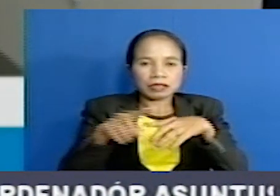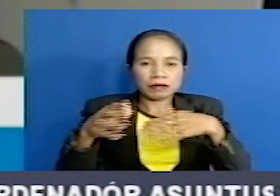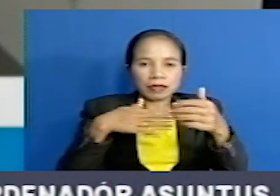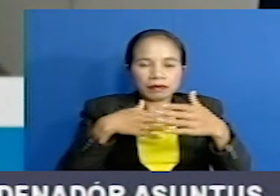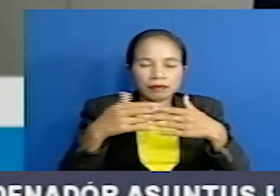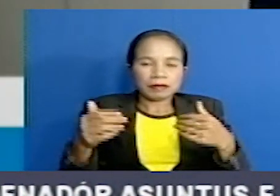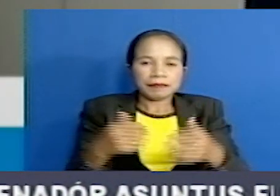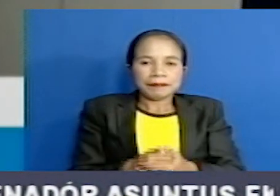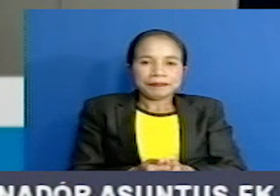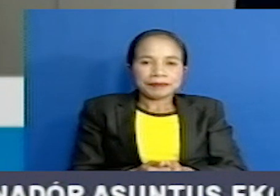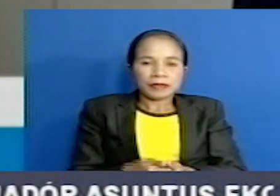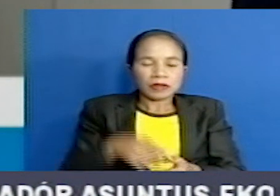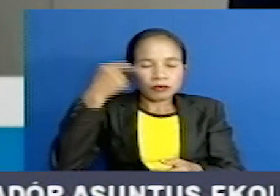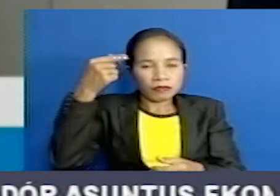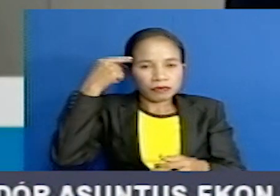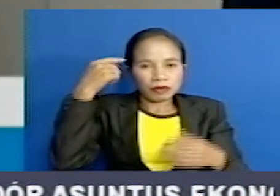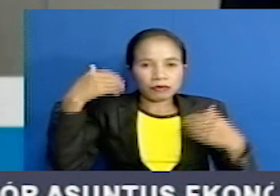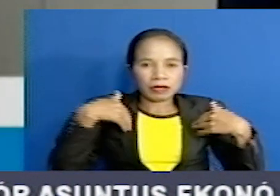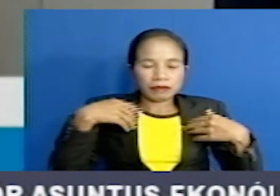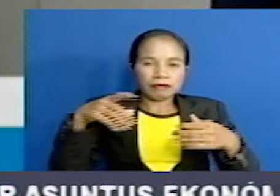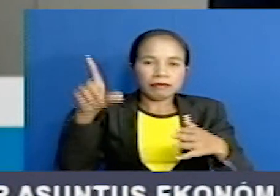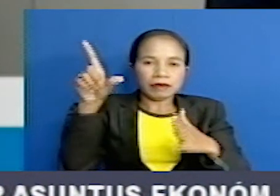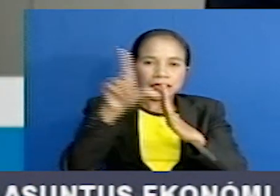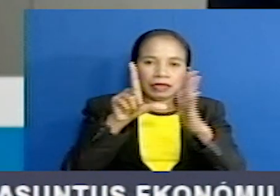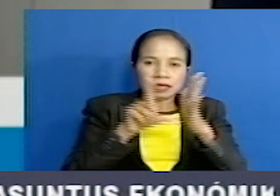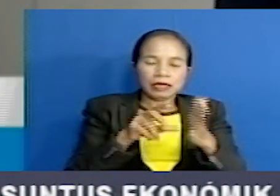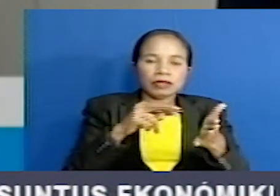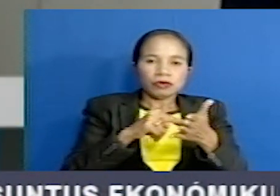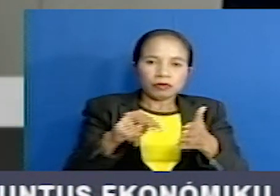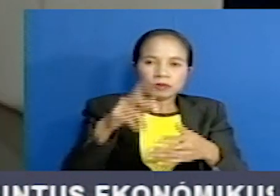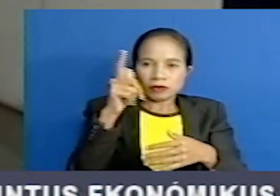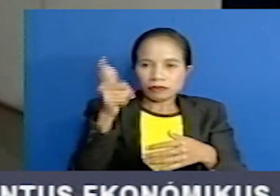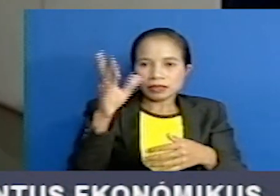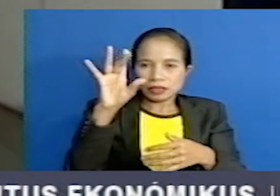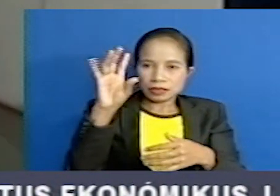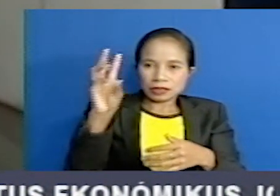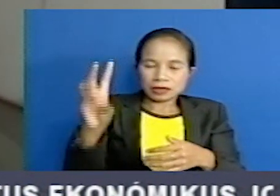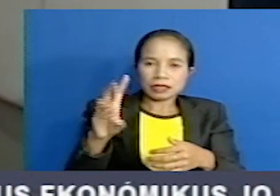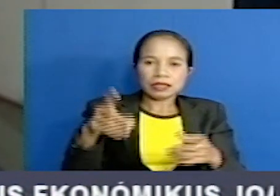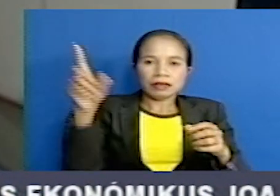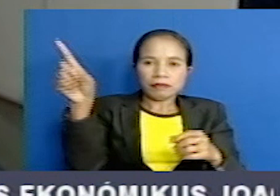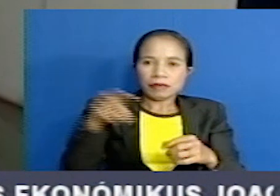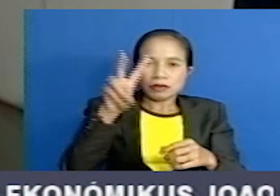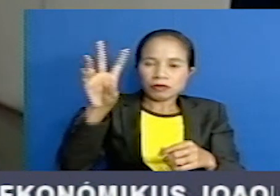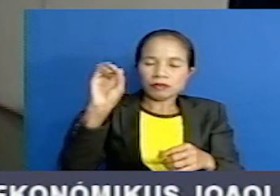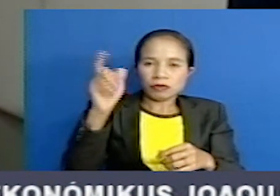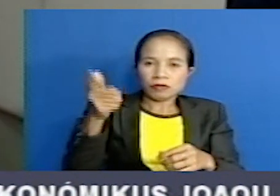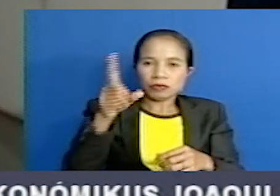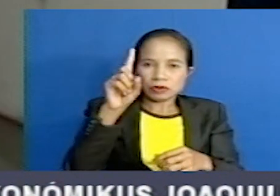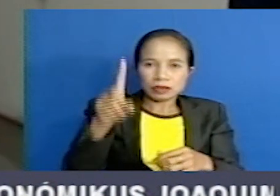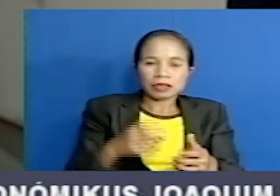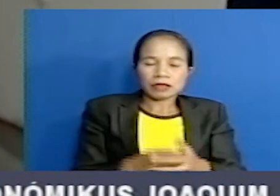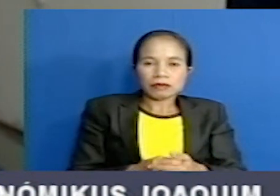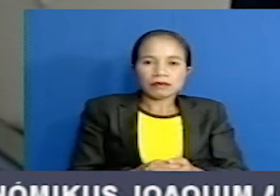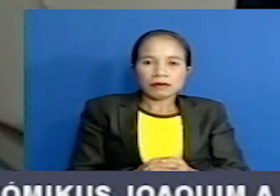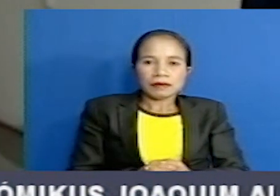com o governo e o decreto de para decreto número 26, né, para 2021. Nebe